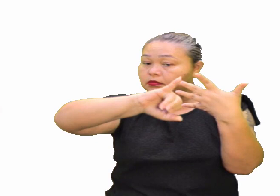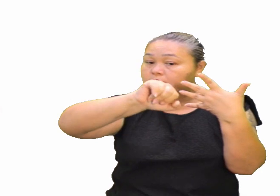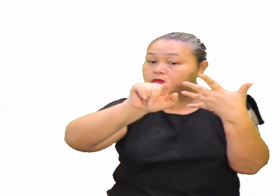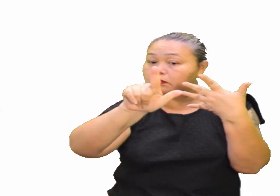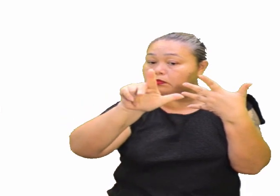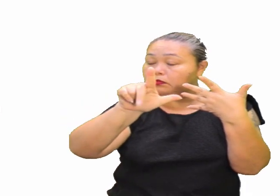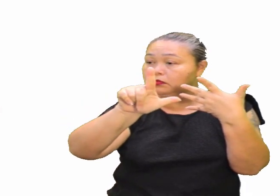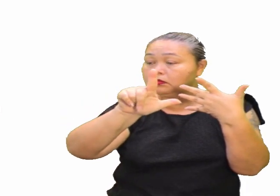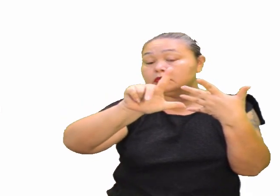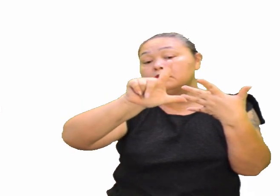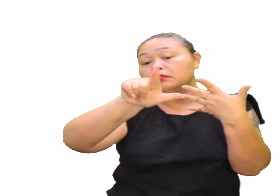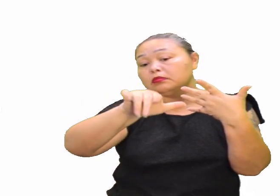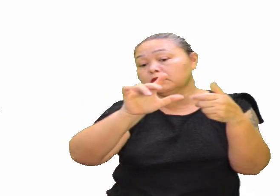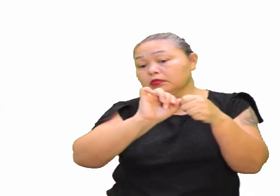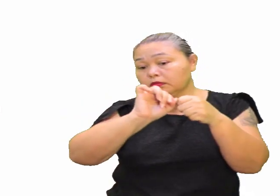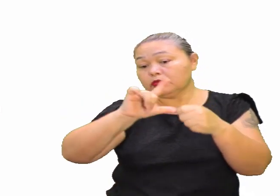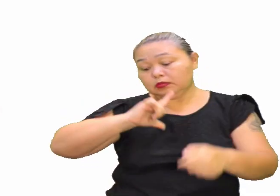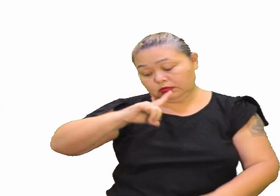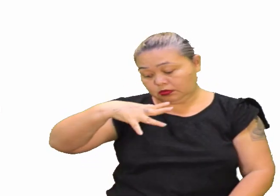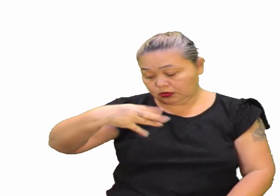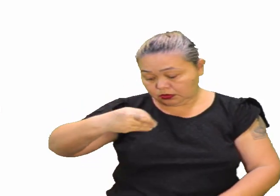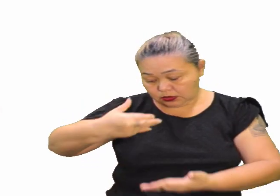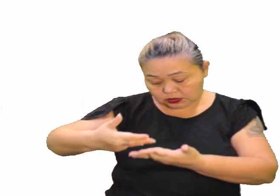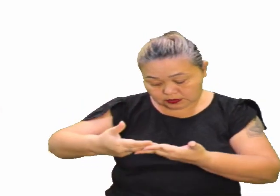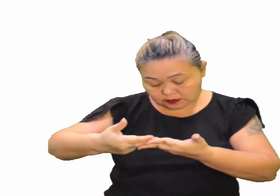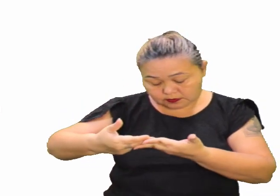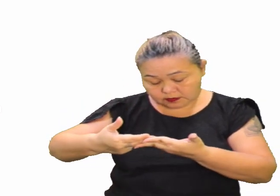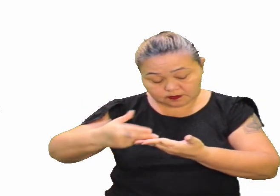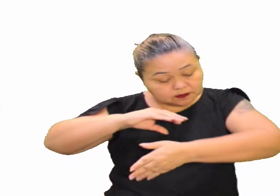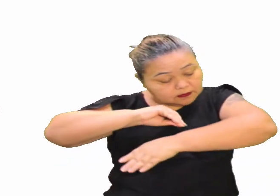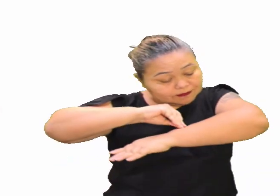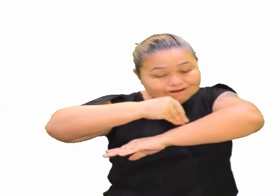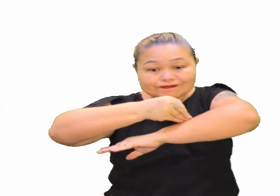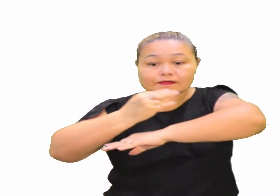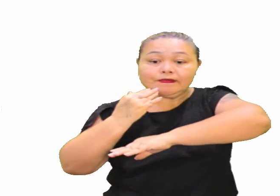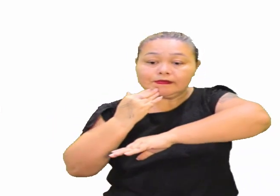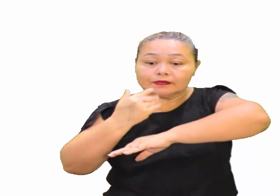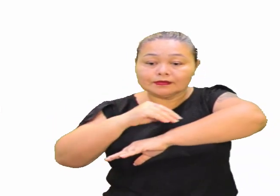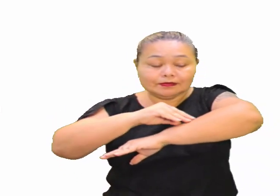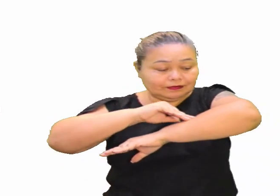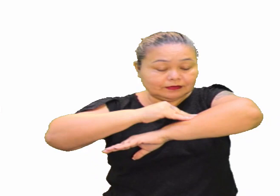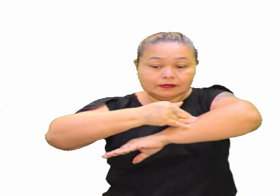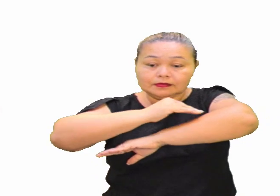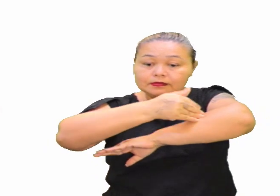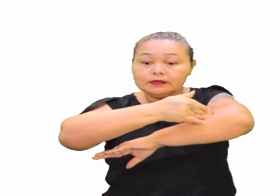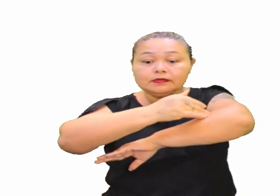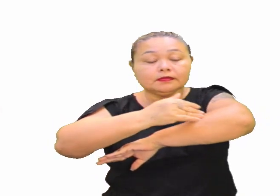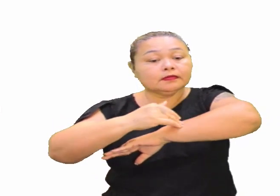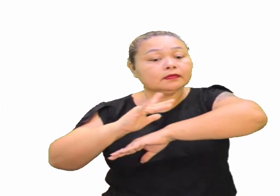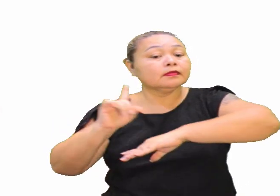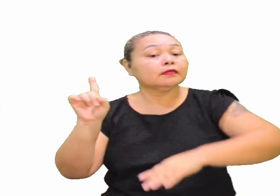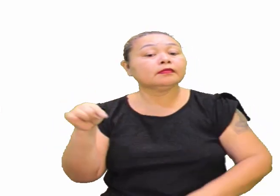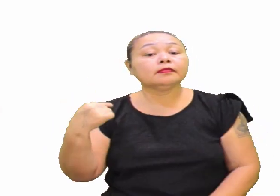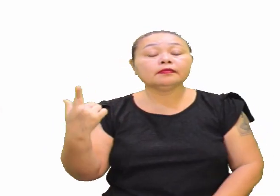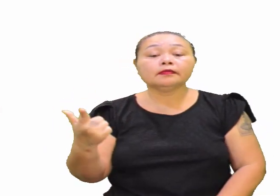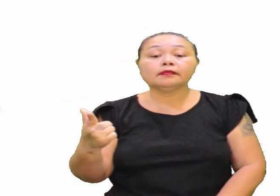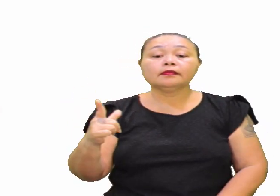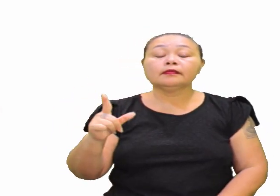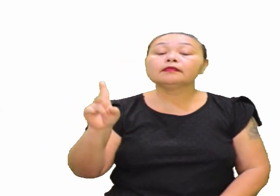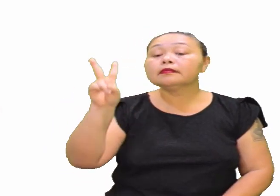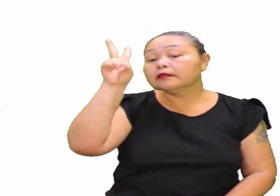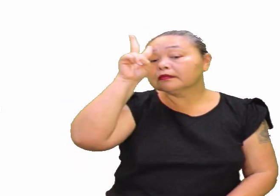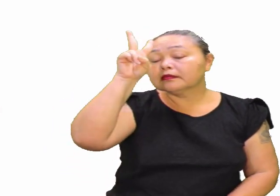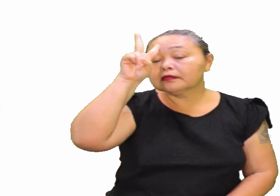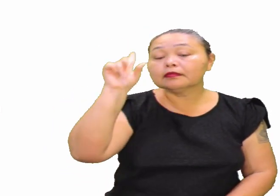Duchenne é uma doença determinada por um alelo recessivo ligado ao